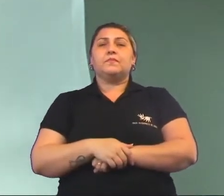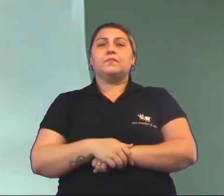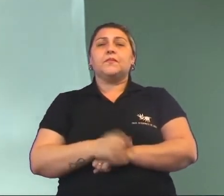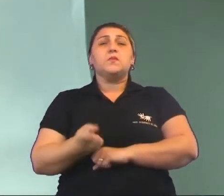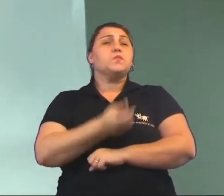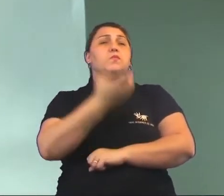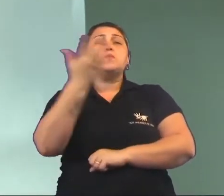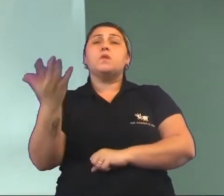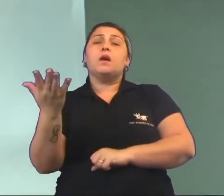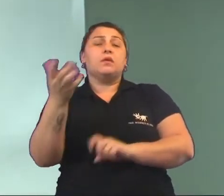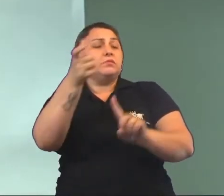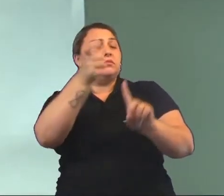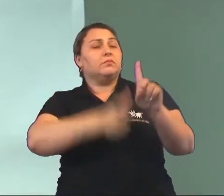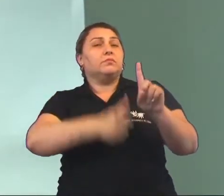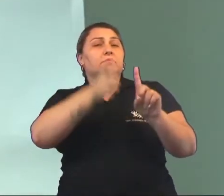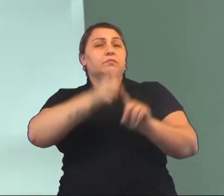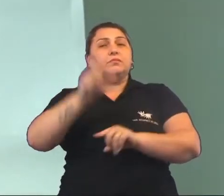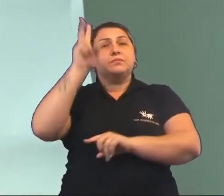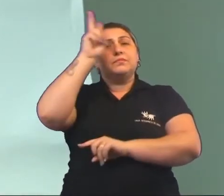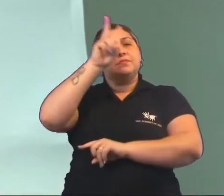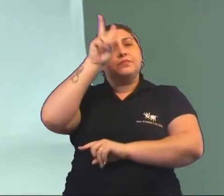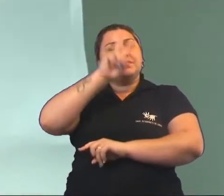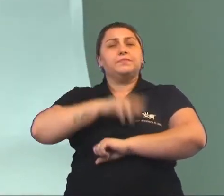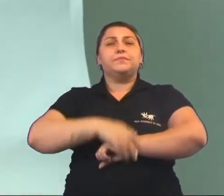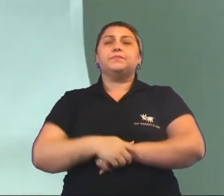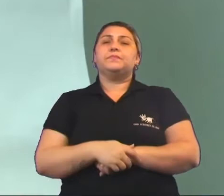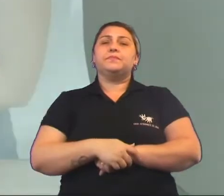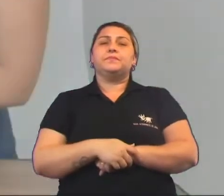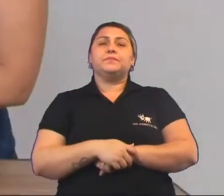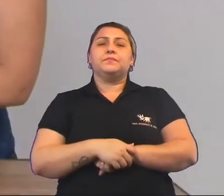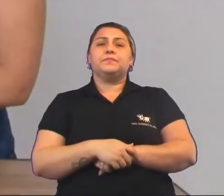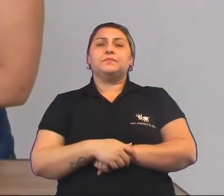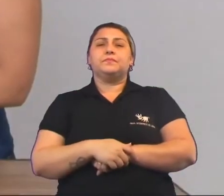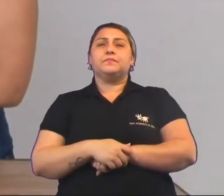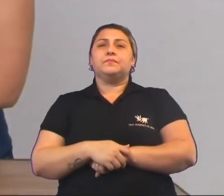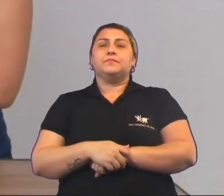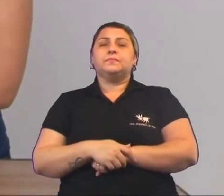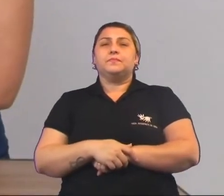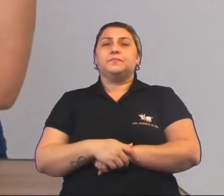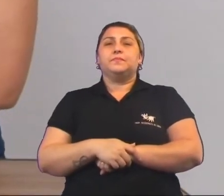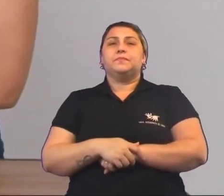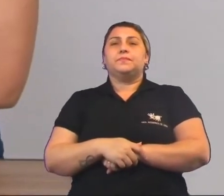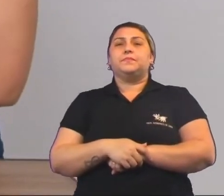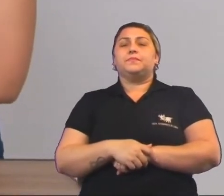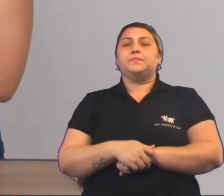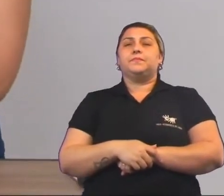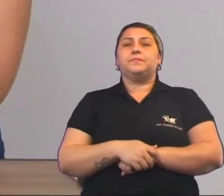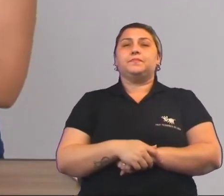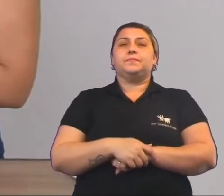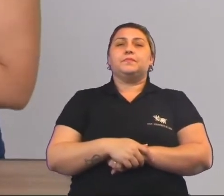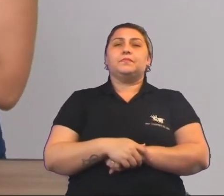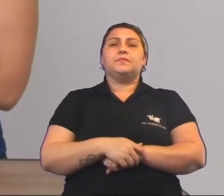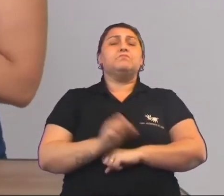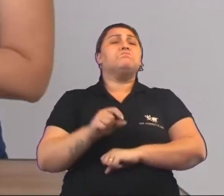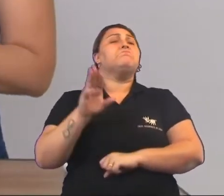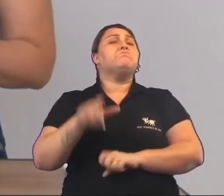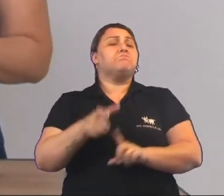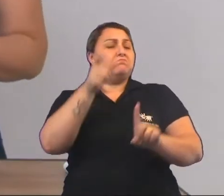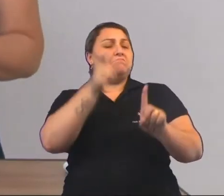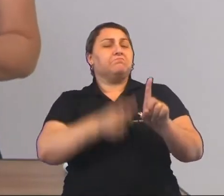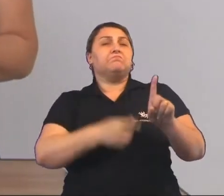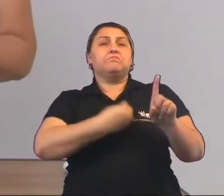só. Quais são as personagens da história? Então, dessa fábula que eu li para vocês hoje, quem são